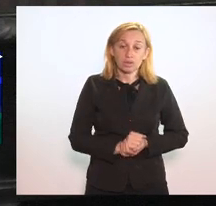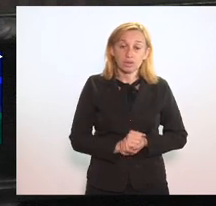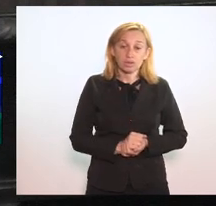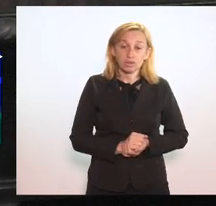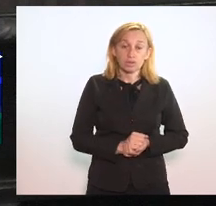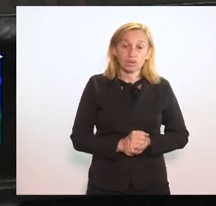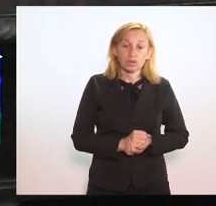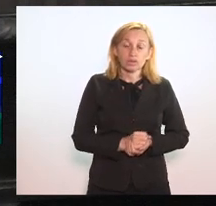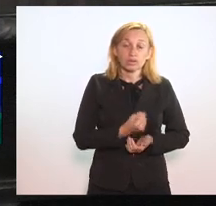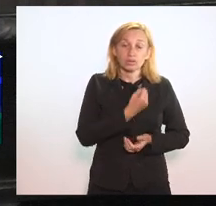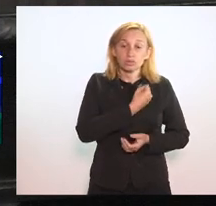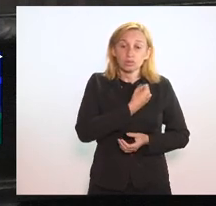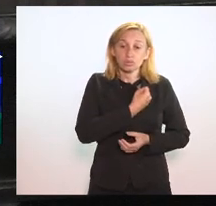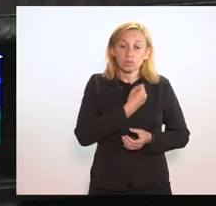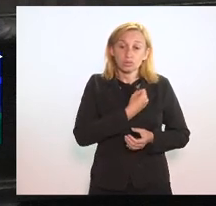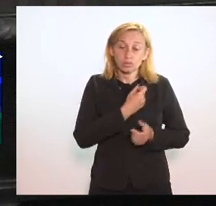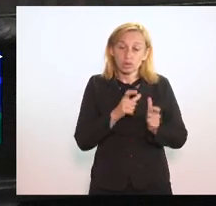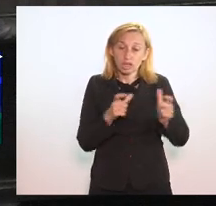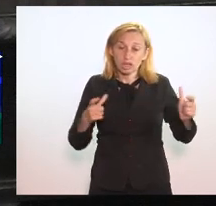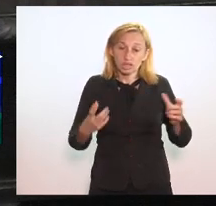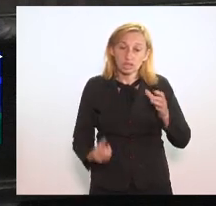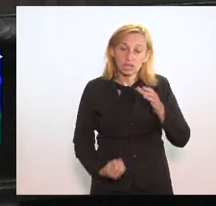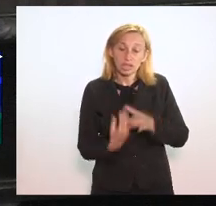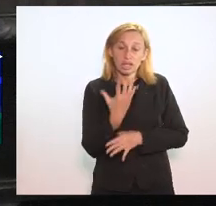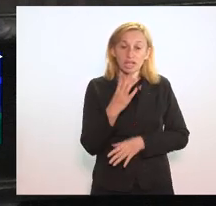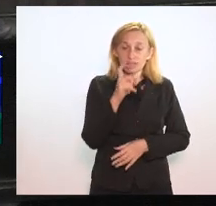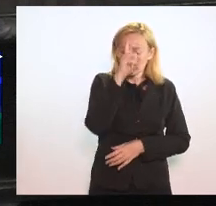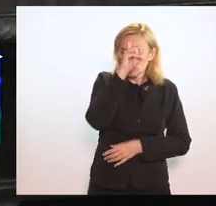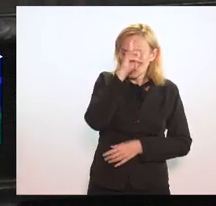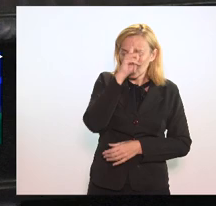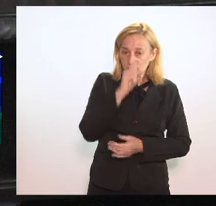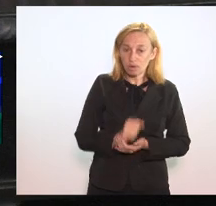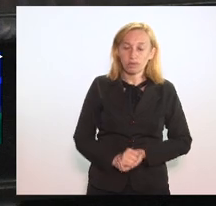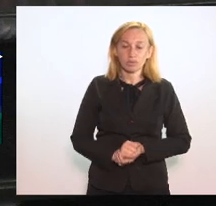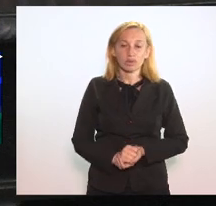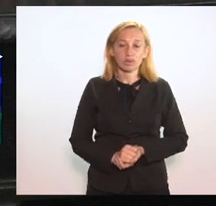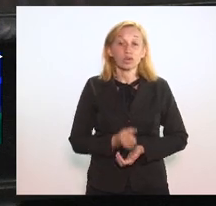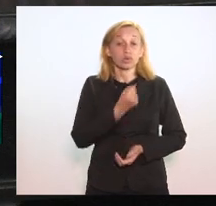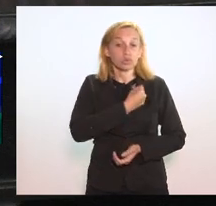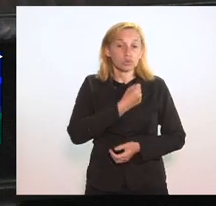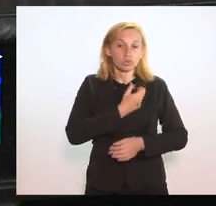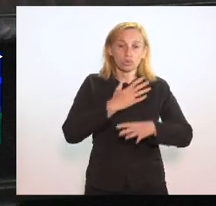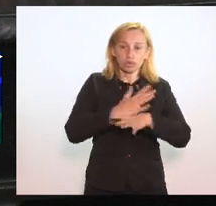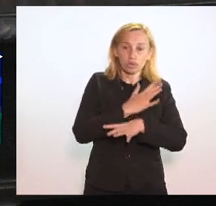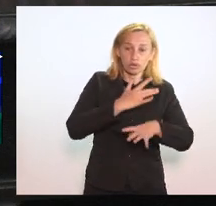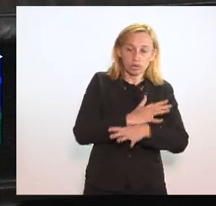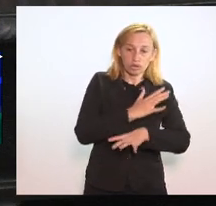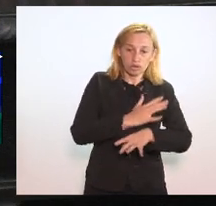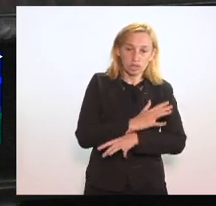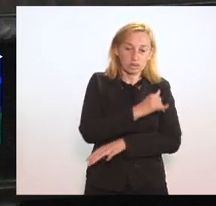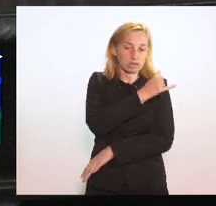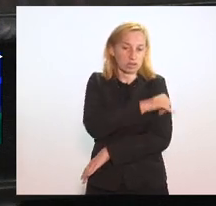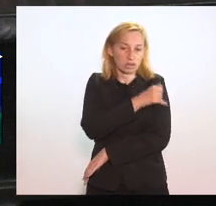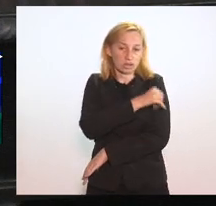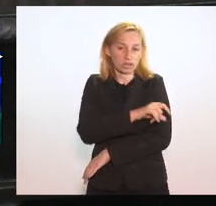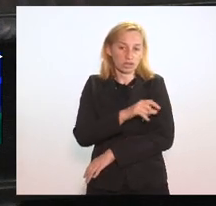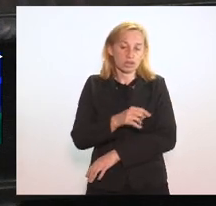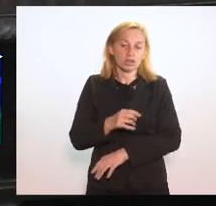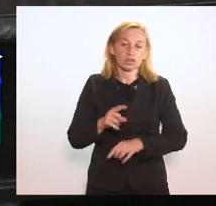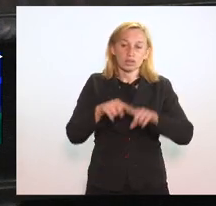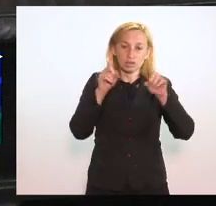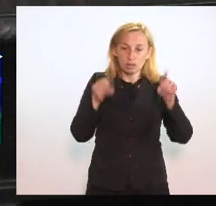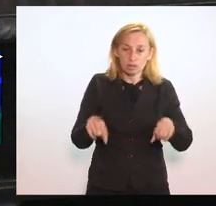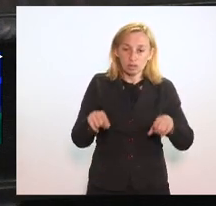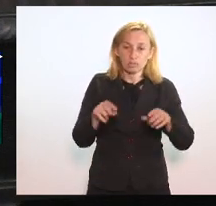hospitais a cidade do Rio de Janeiro é a cidade que tem o maior número de servidores públicos